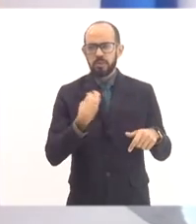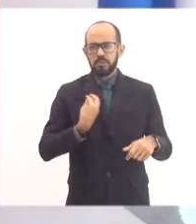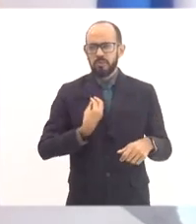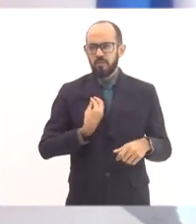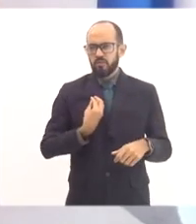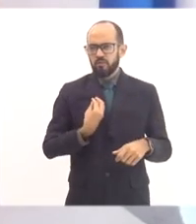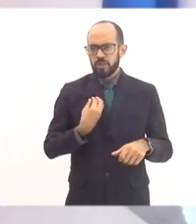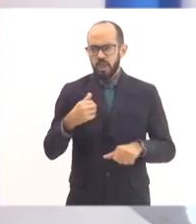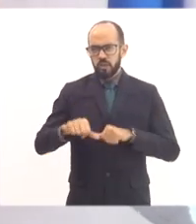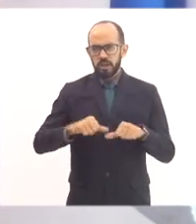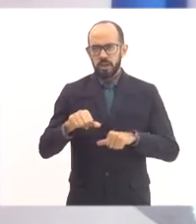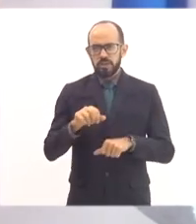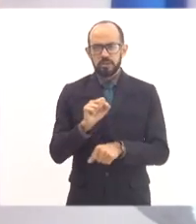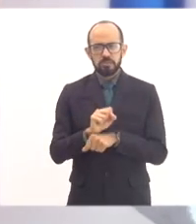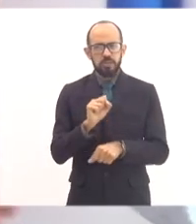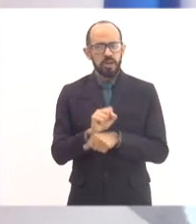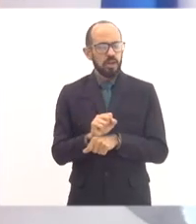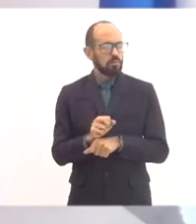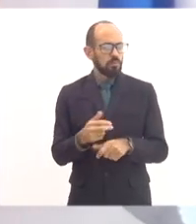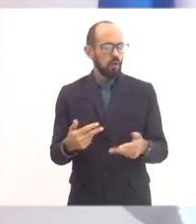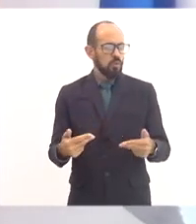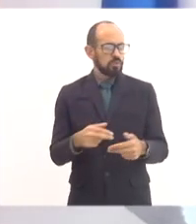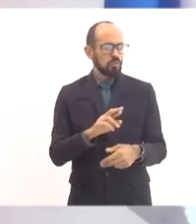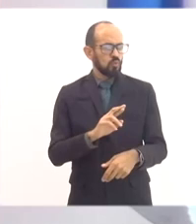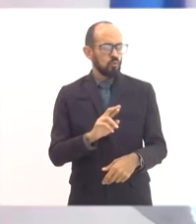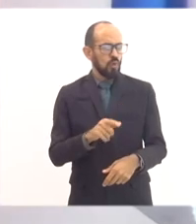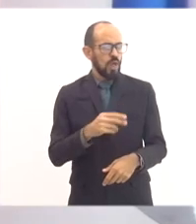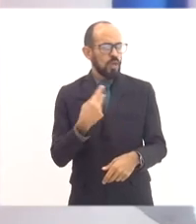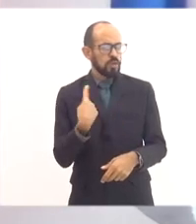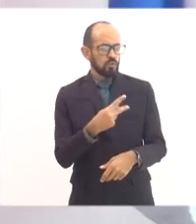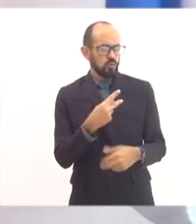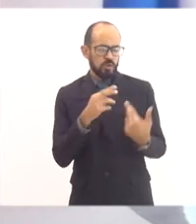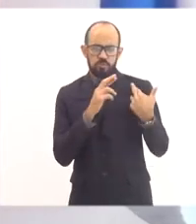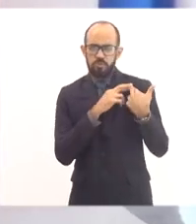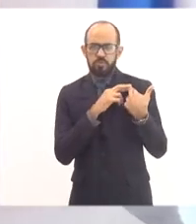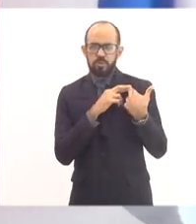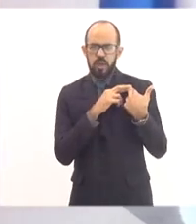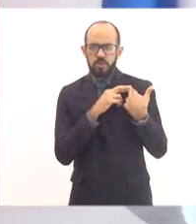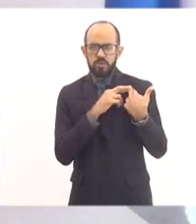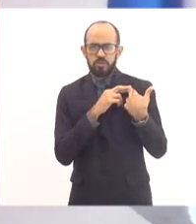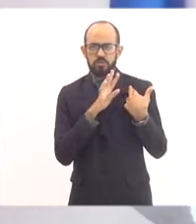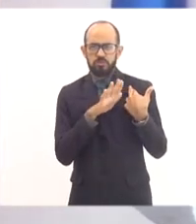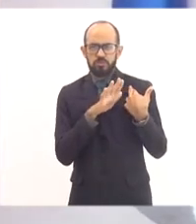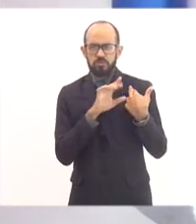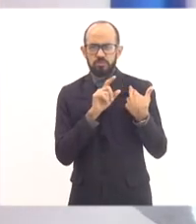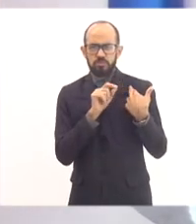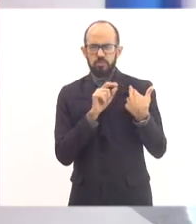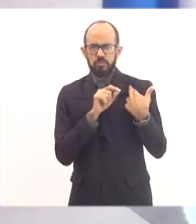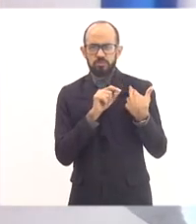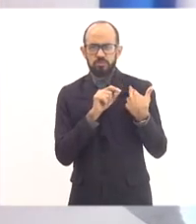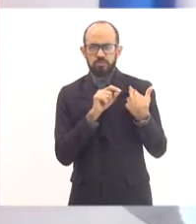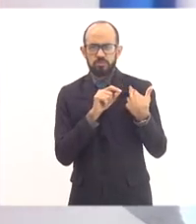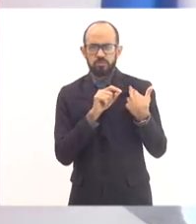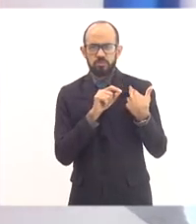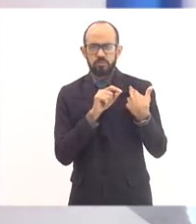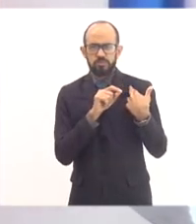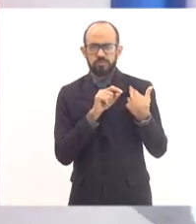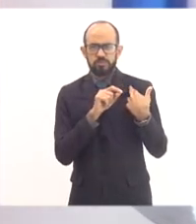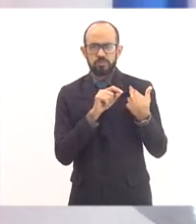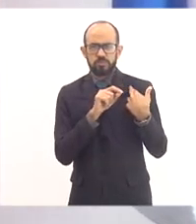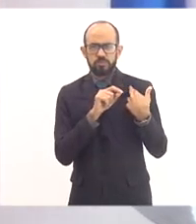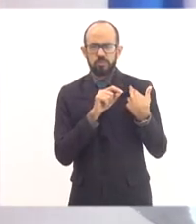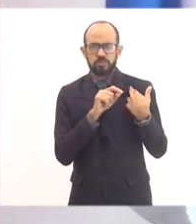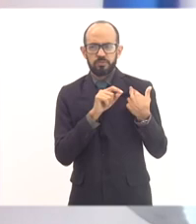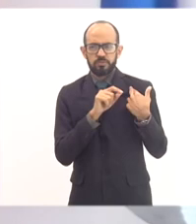alterada, aguardando algo que não é da responsabilidade dos senhores, ao contrário. Mas, assim, só um segundo.